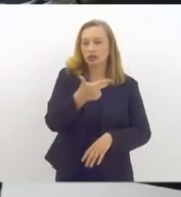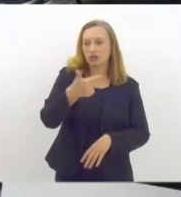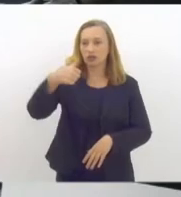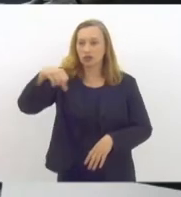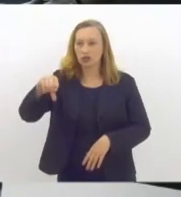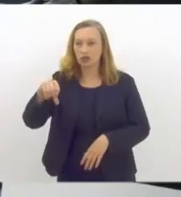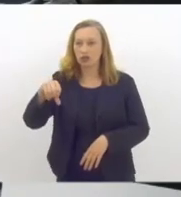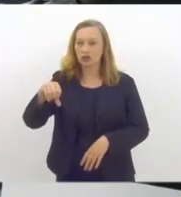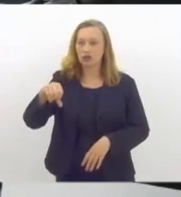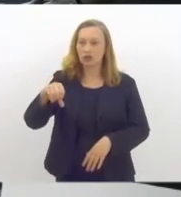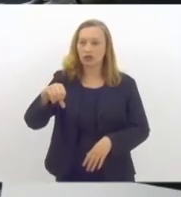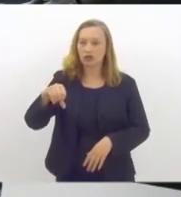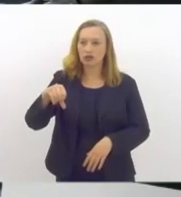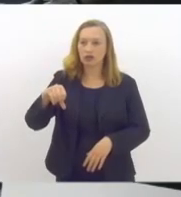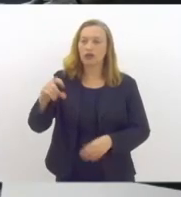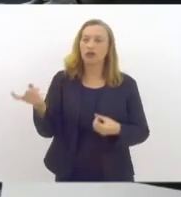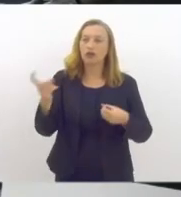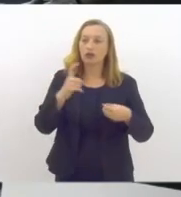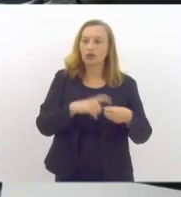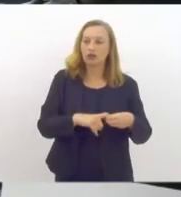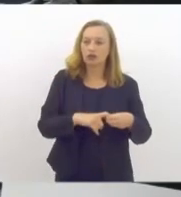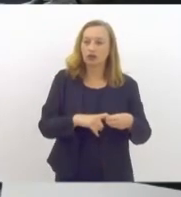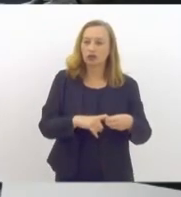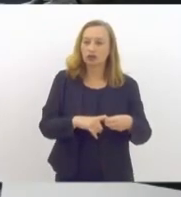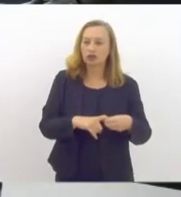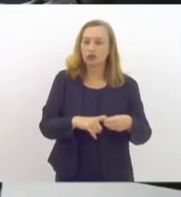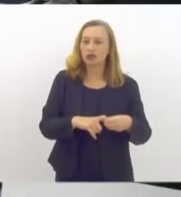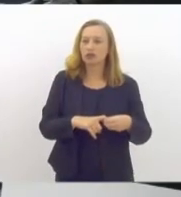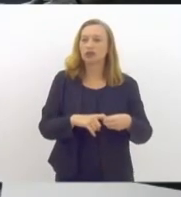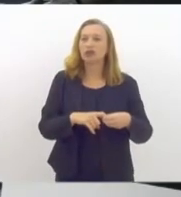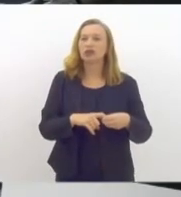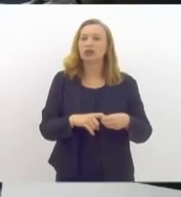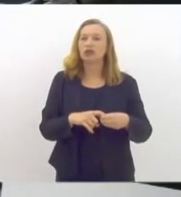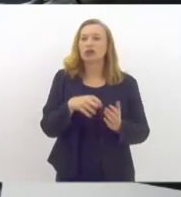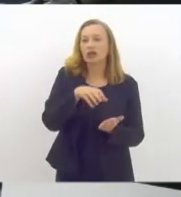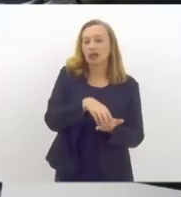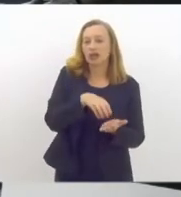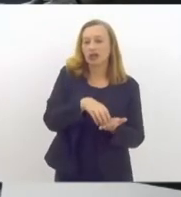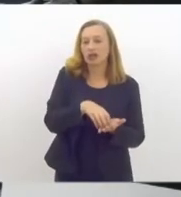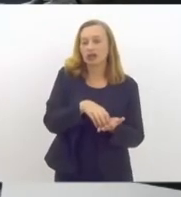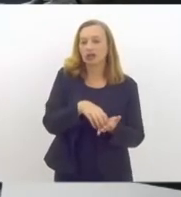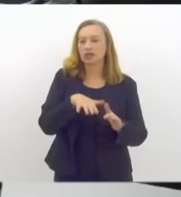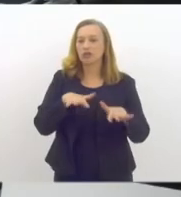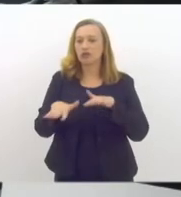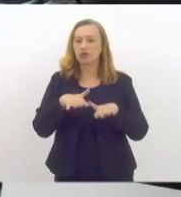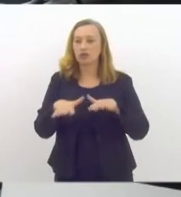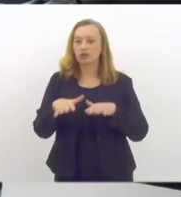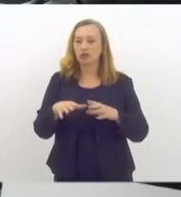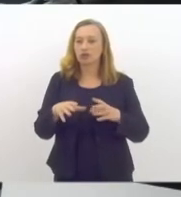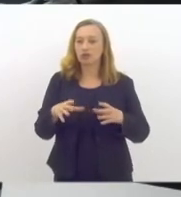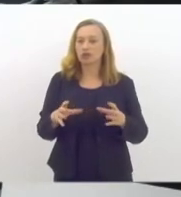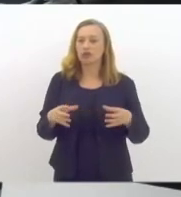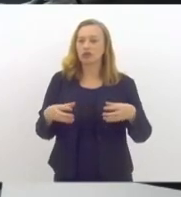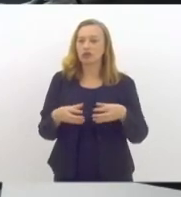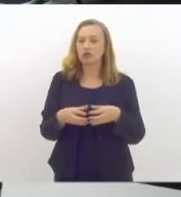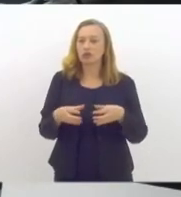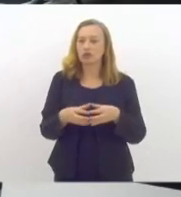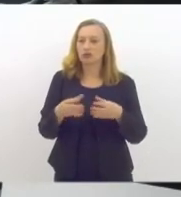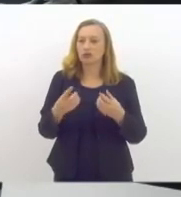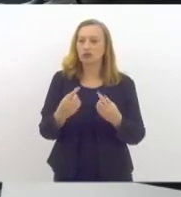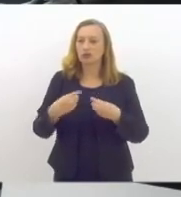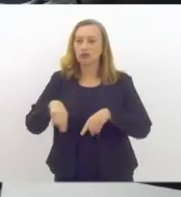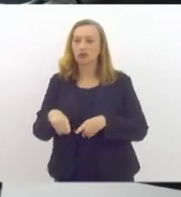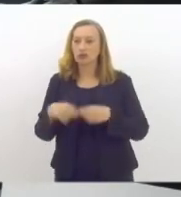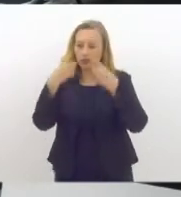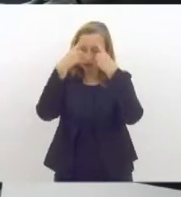2019 e voltei para a Rede de Comunidades e Movimento contra a Violência, qual o movimento que é a coordenação geral, e